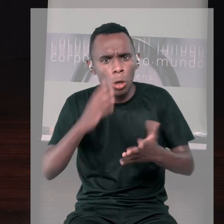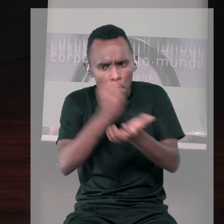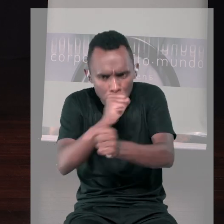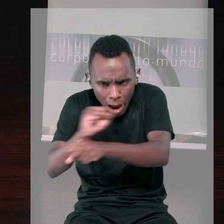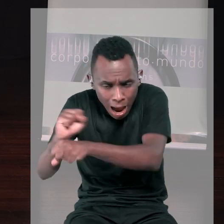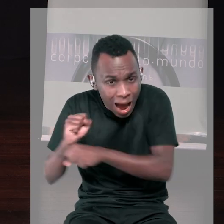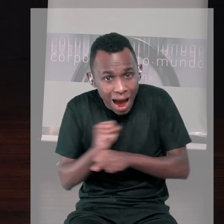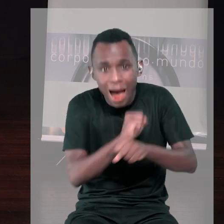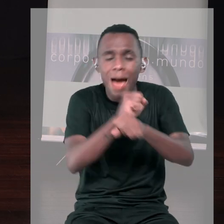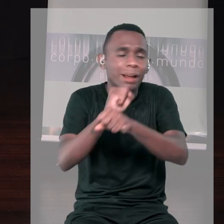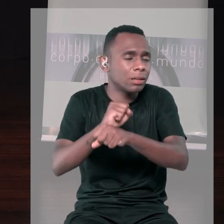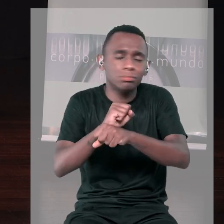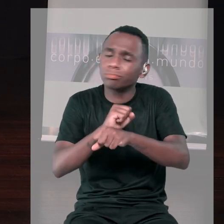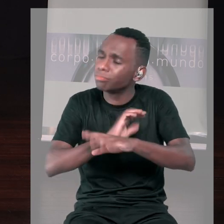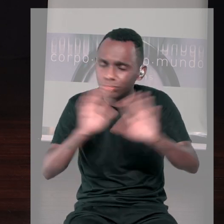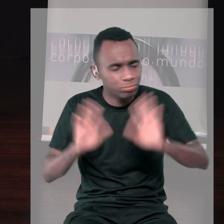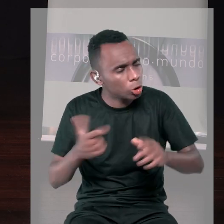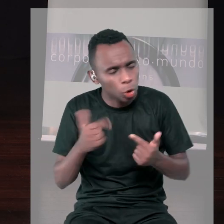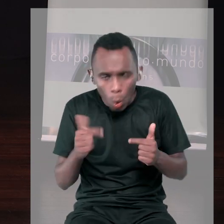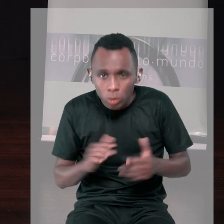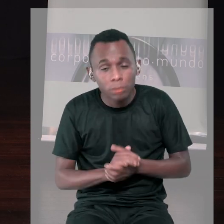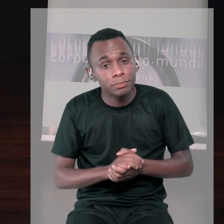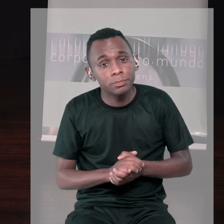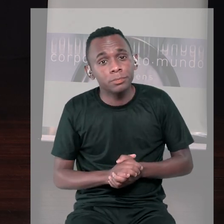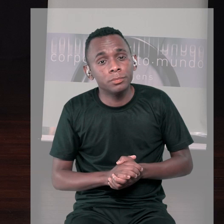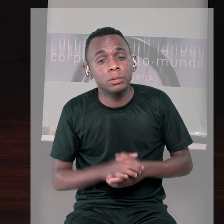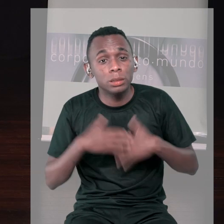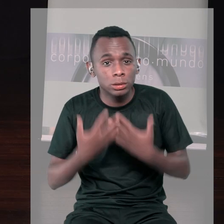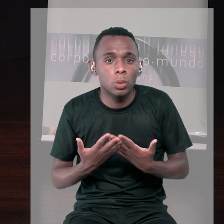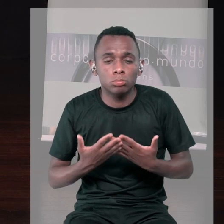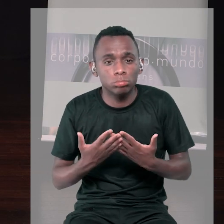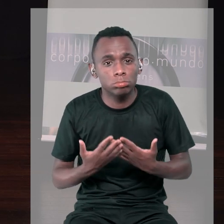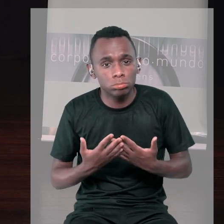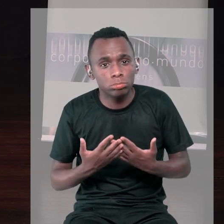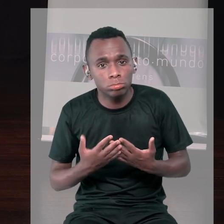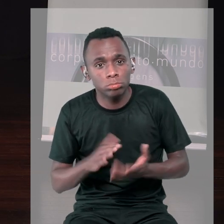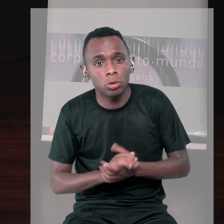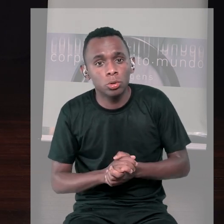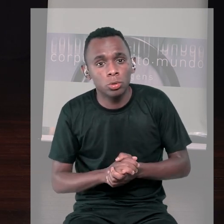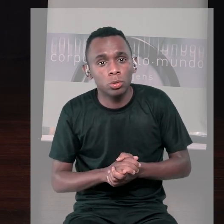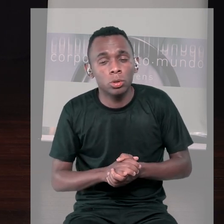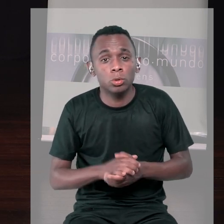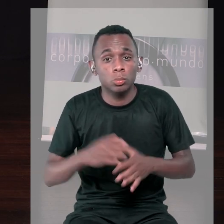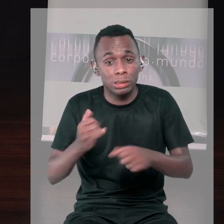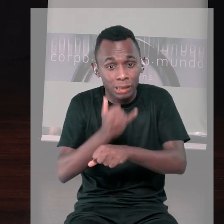sem nexo causal. Isso simplesmente não descreve nenhum conjunto de ação humana.